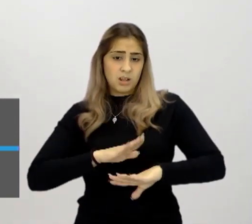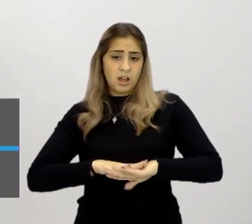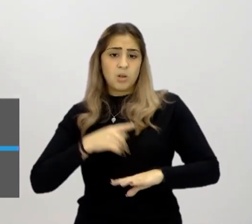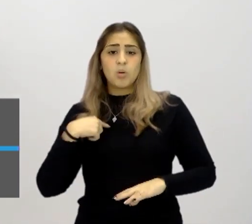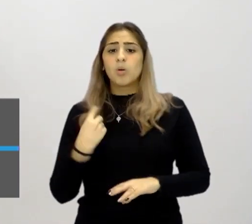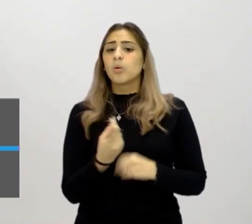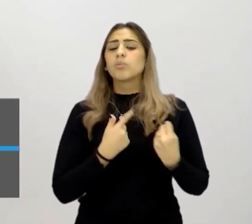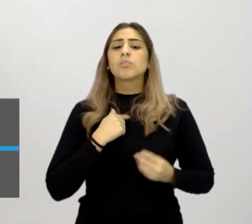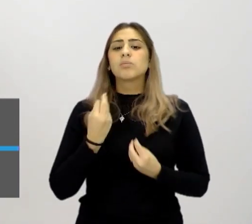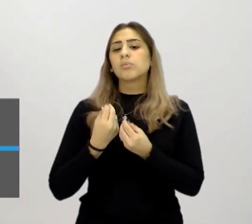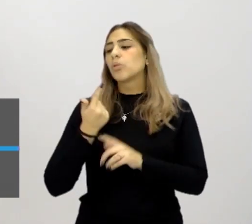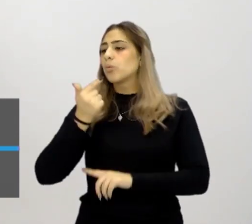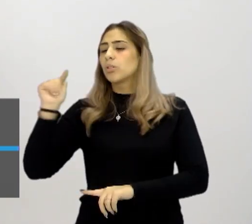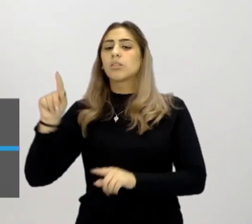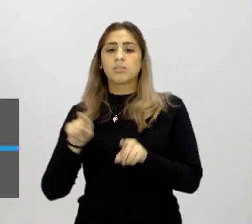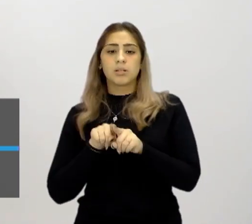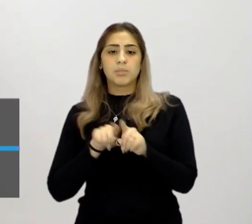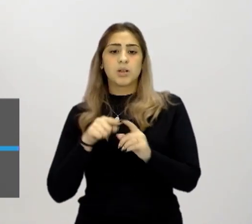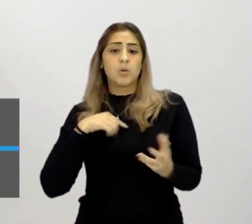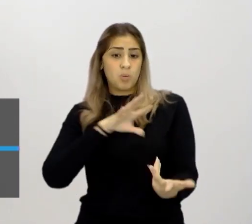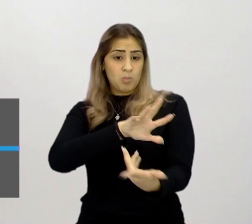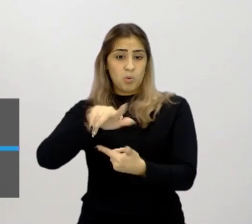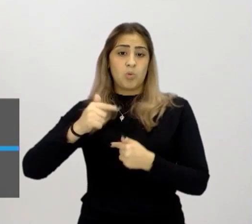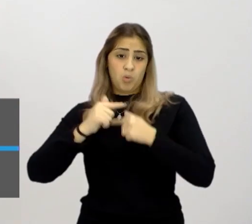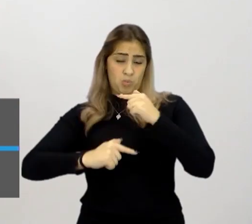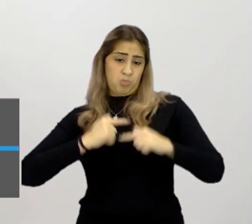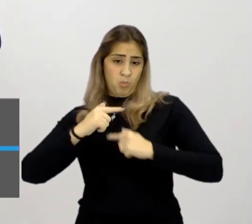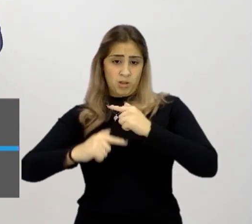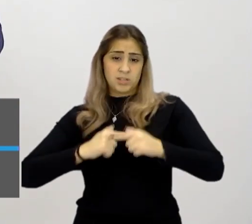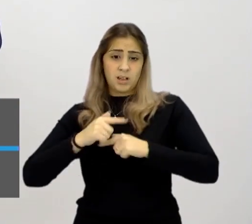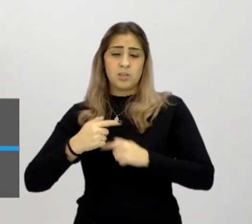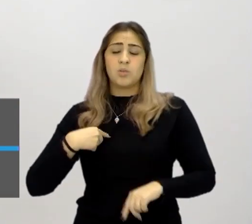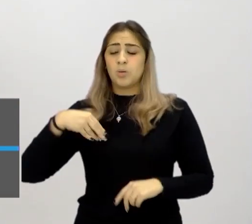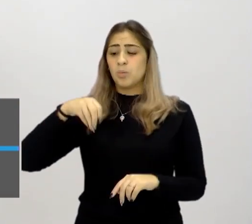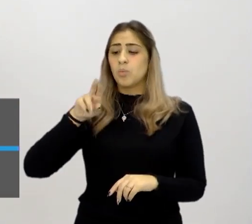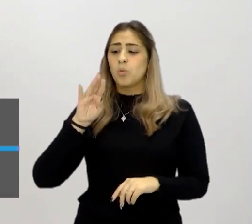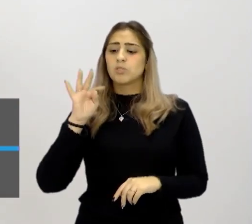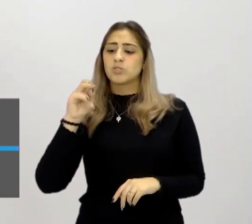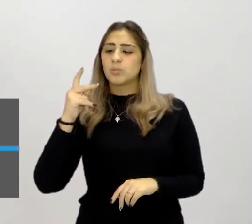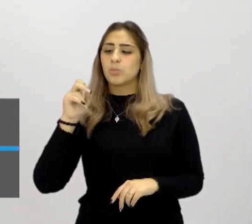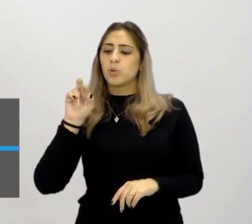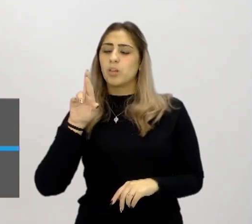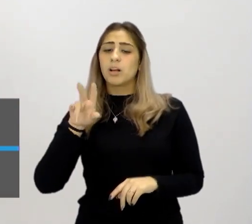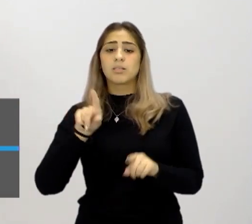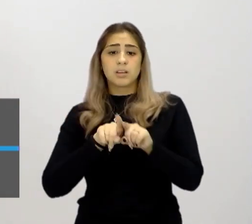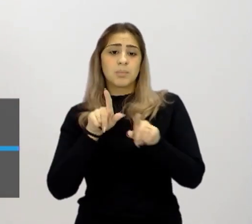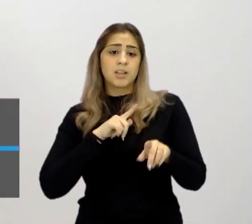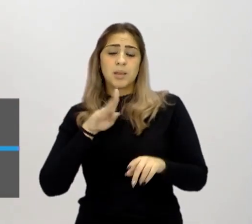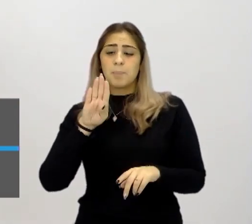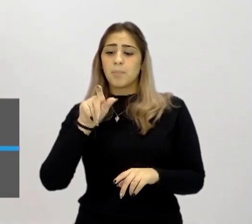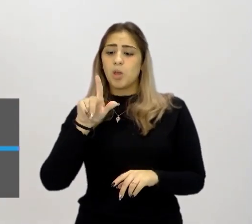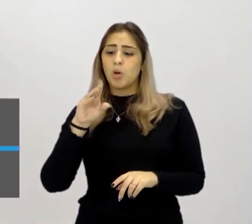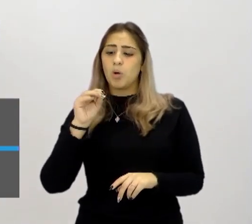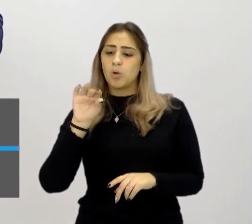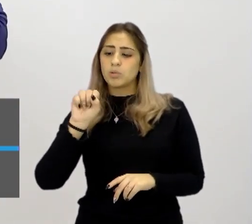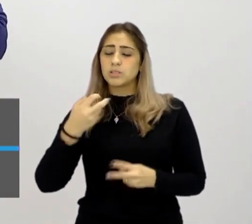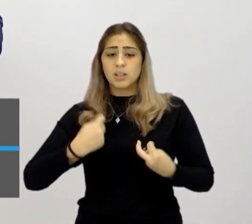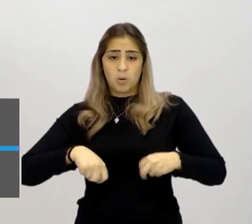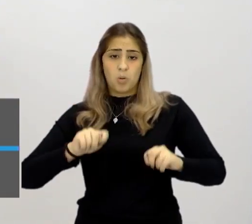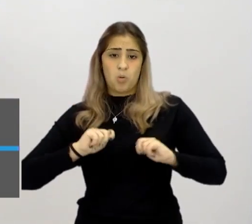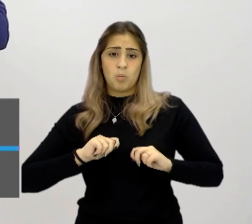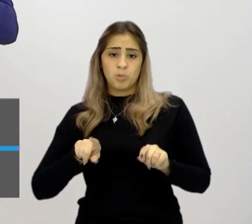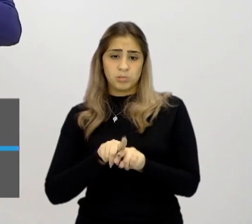uma outra questão, né? Além de ser um mundo globalizado, multipolar, tem também os blocos econômicos.